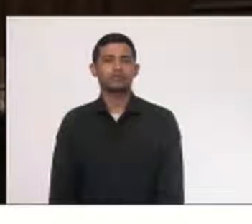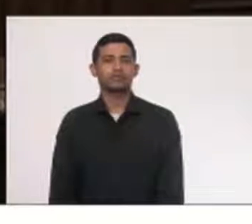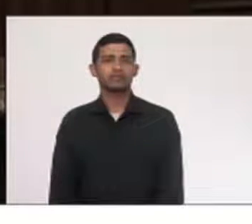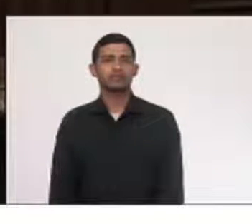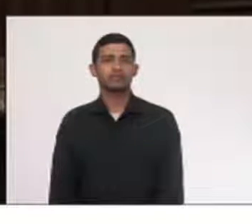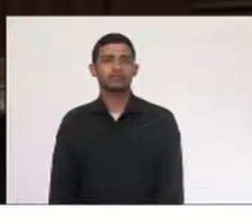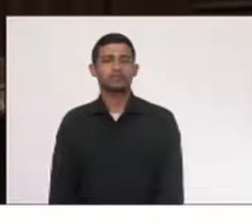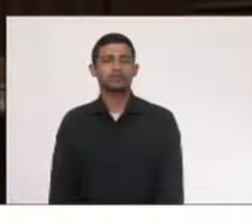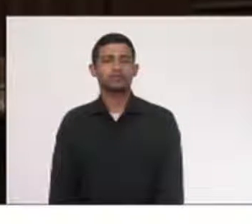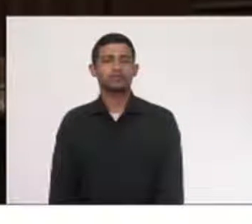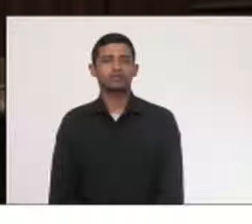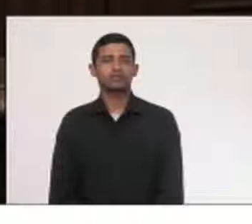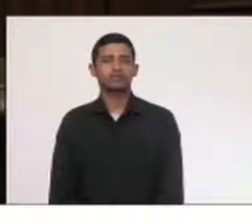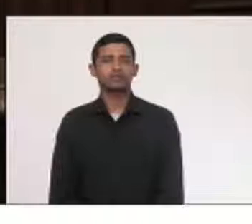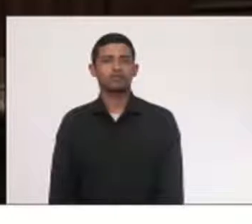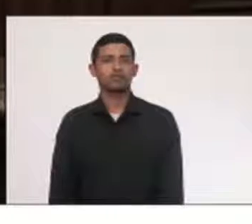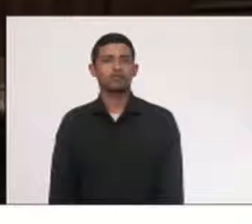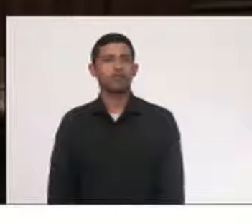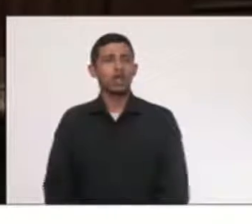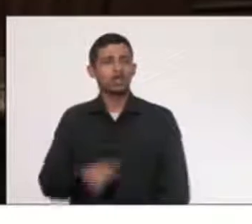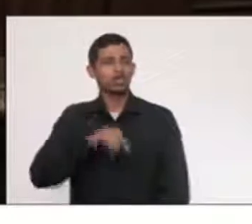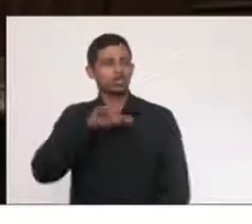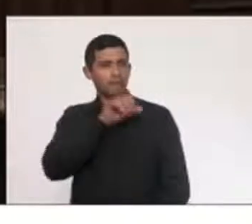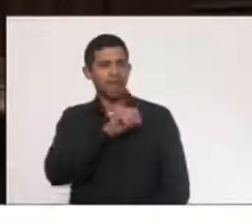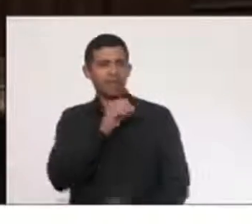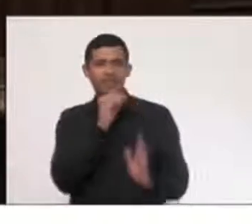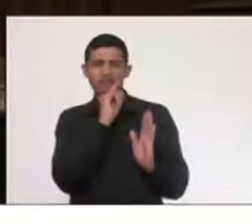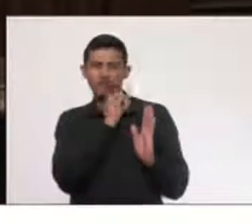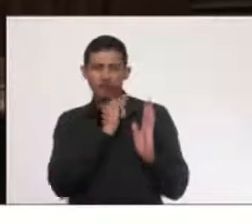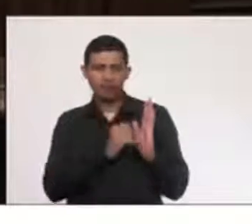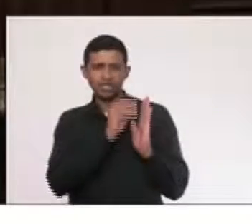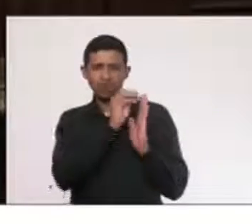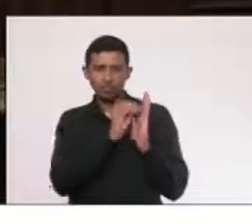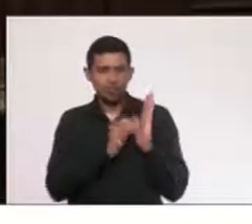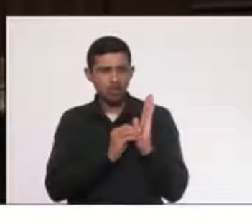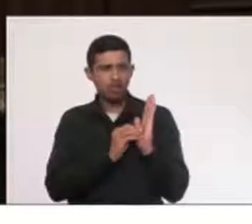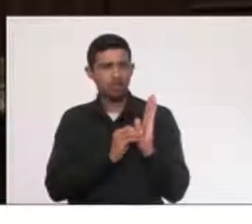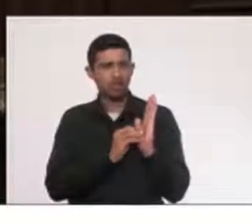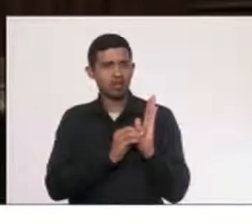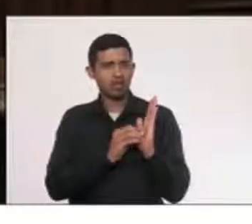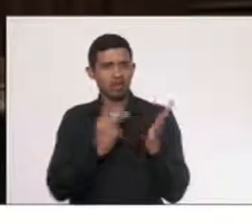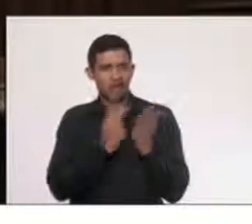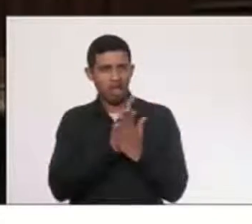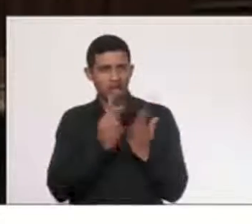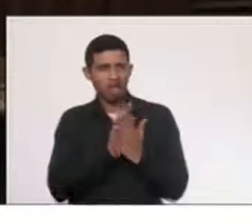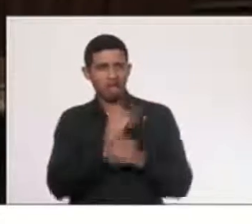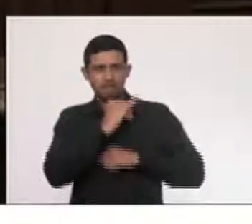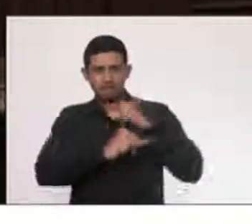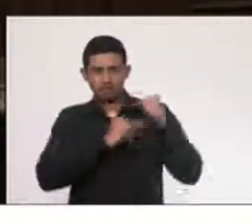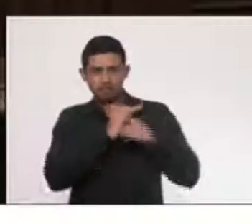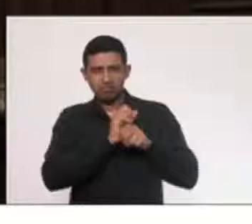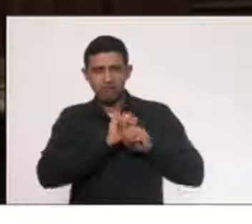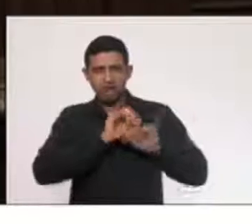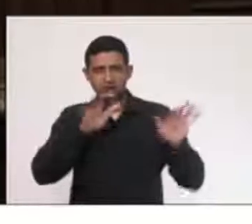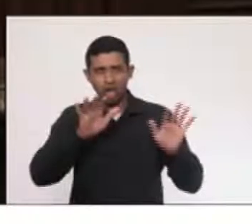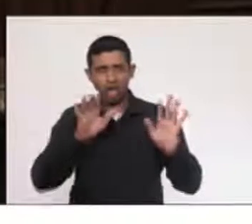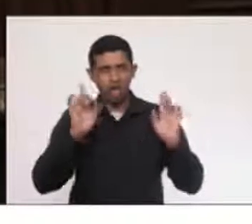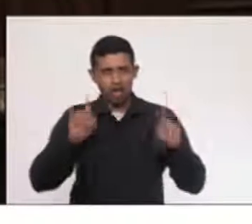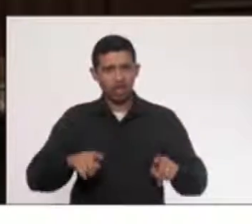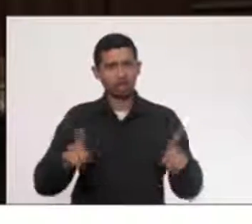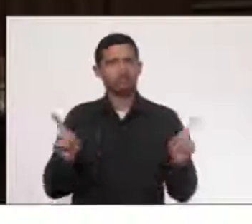que não são ou não sejam oficiais e que venham da própria máquina pública de produção de dados.